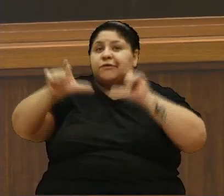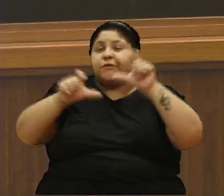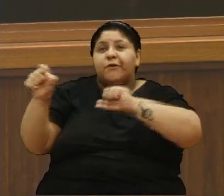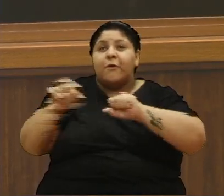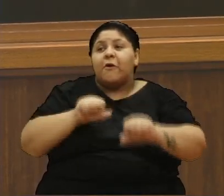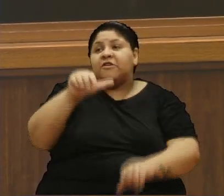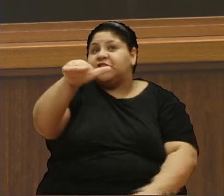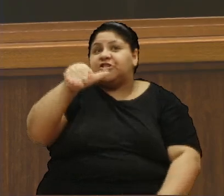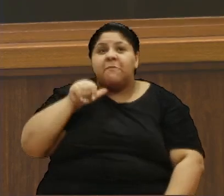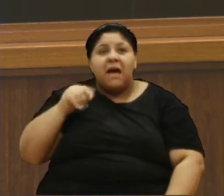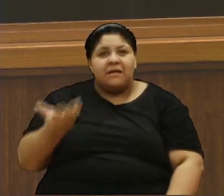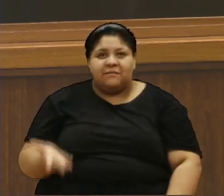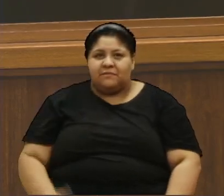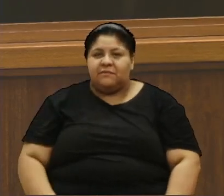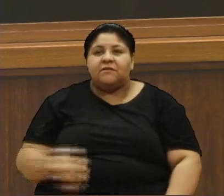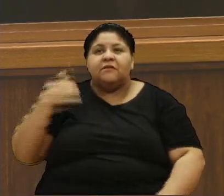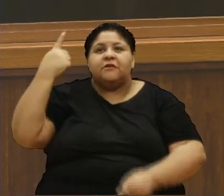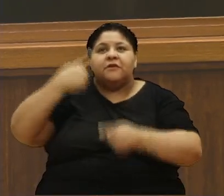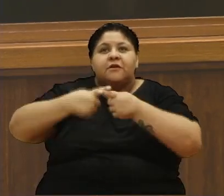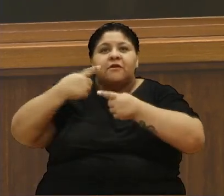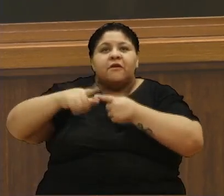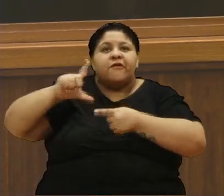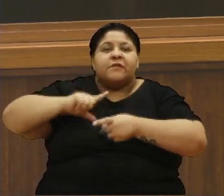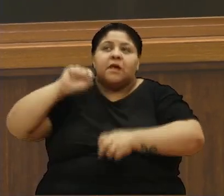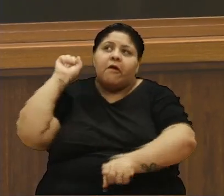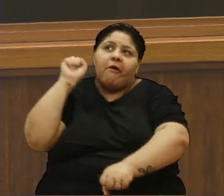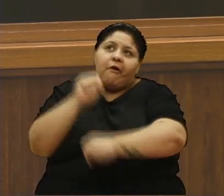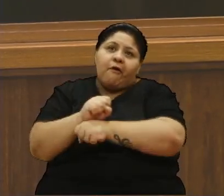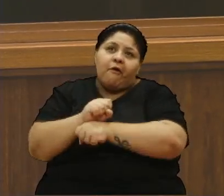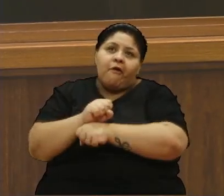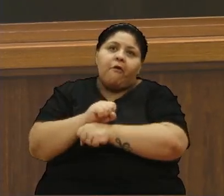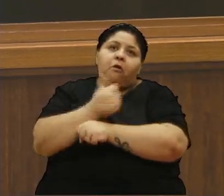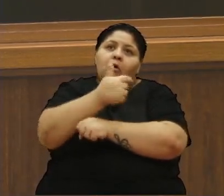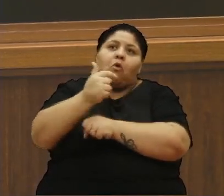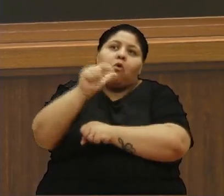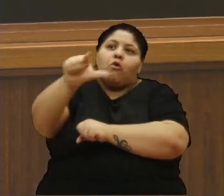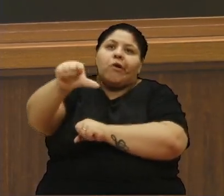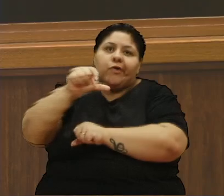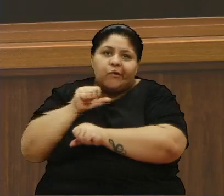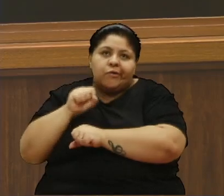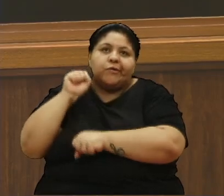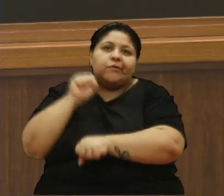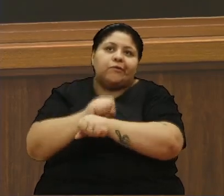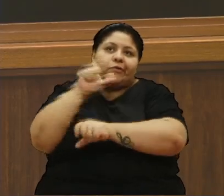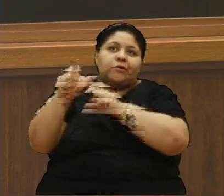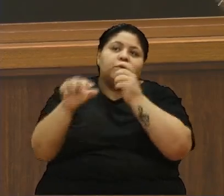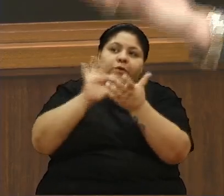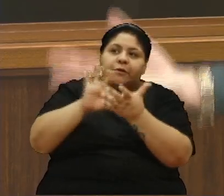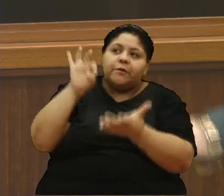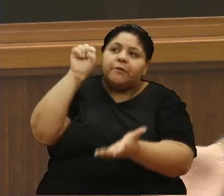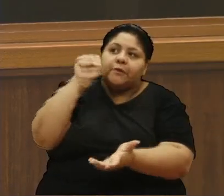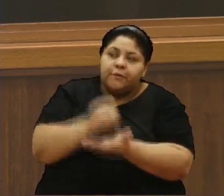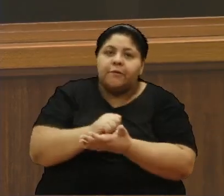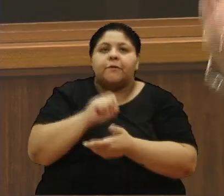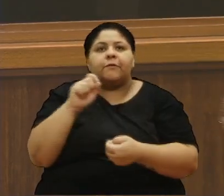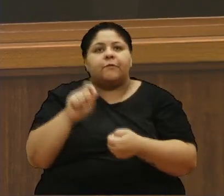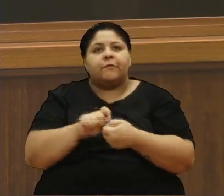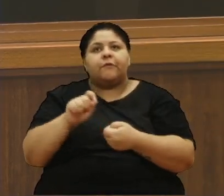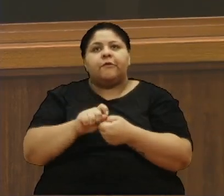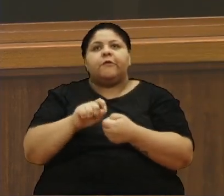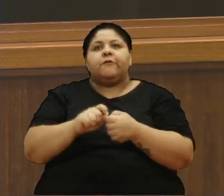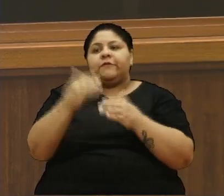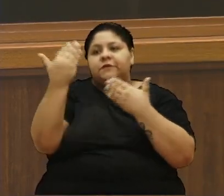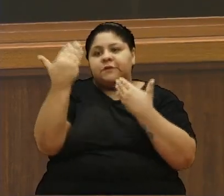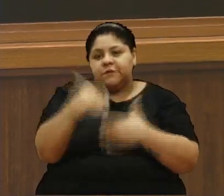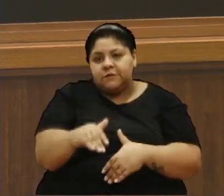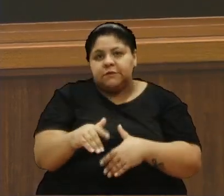ser chamadas. Por que nós vamos ter que esperar fazer outra seleção, esperar as pessoas se inscreverem, fazer as provas,